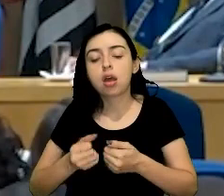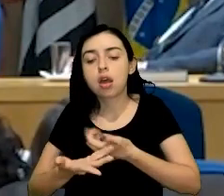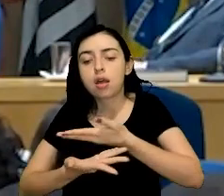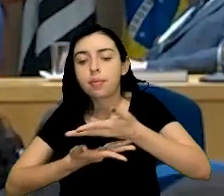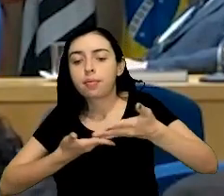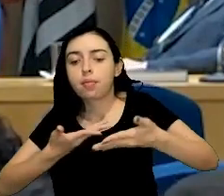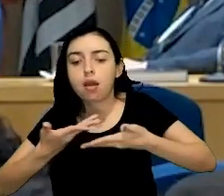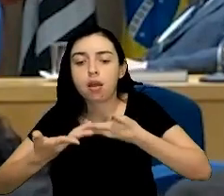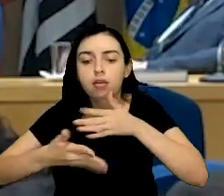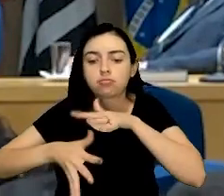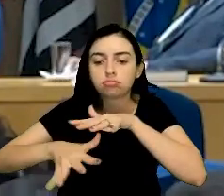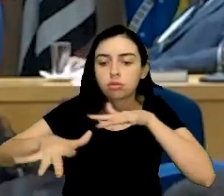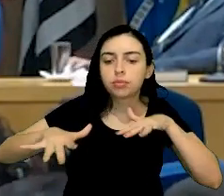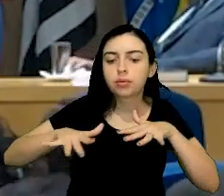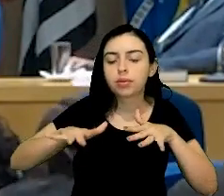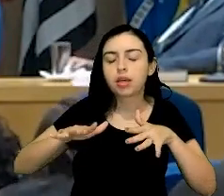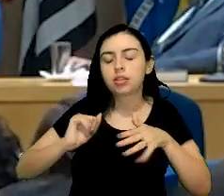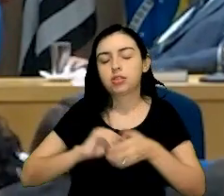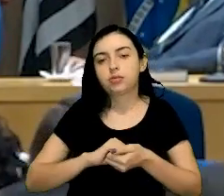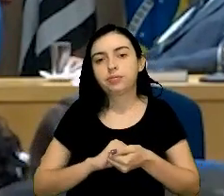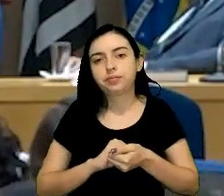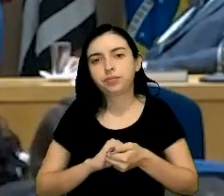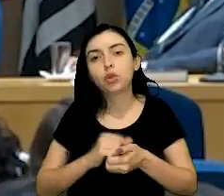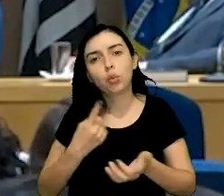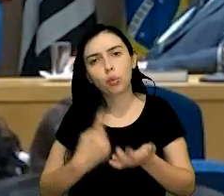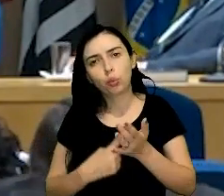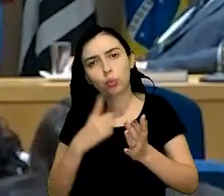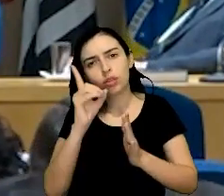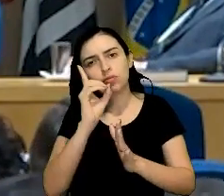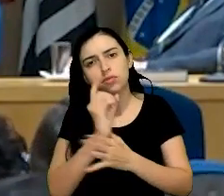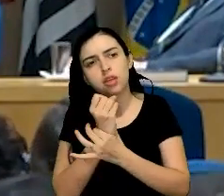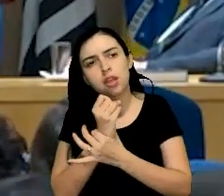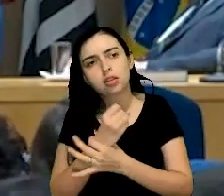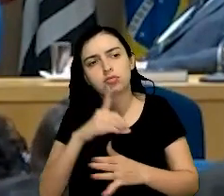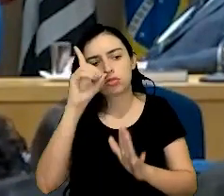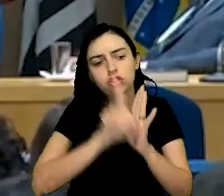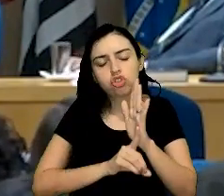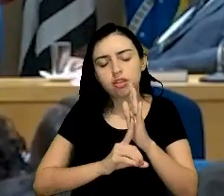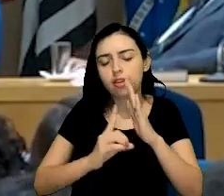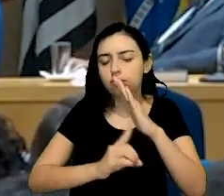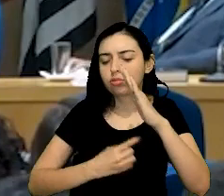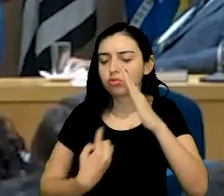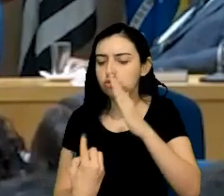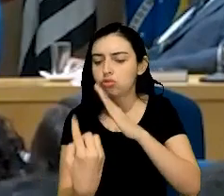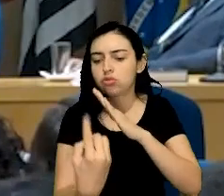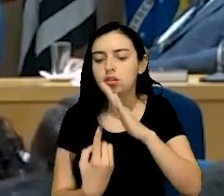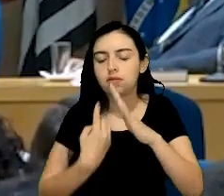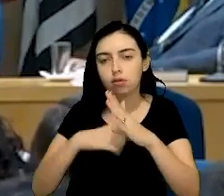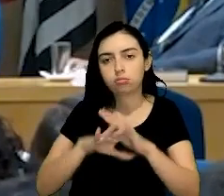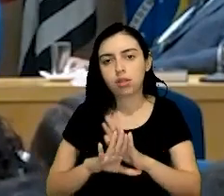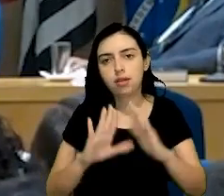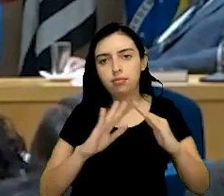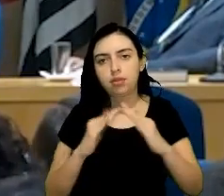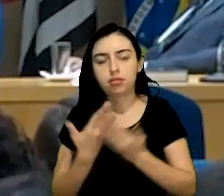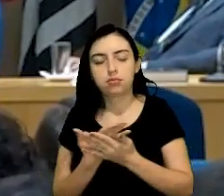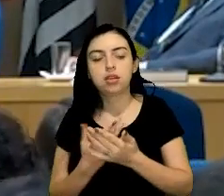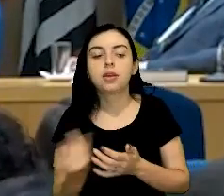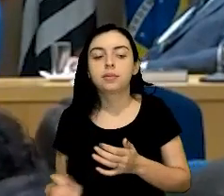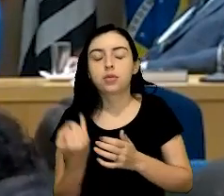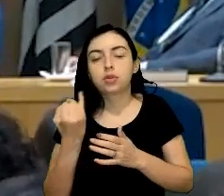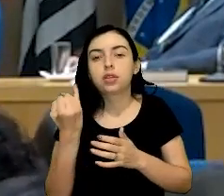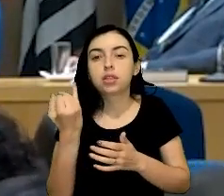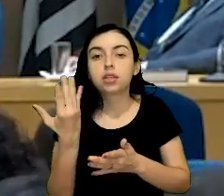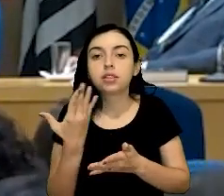população. Então, garantiu o direito de sair, de ir e vir. Né? Então, a importância que é a